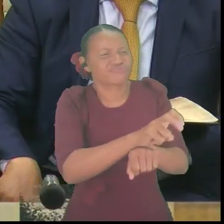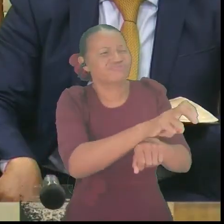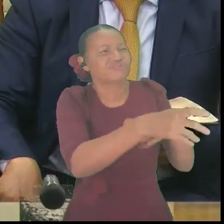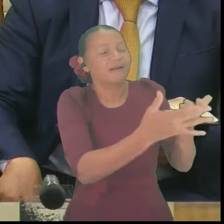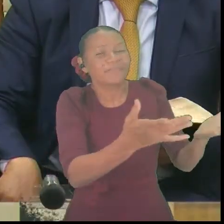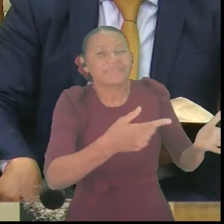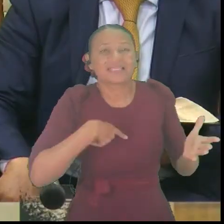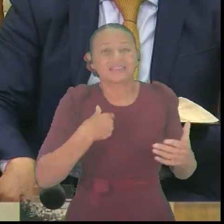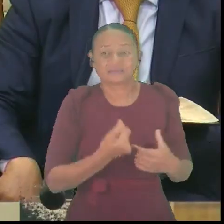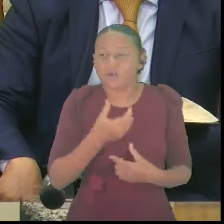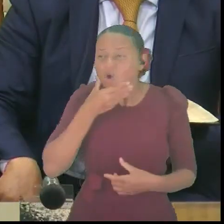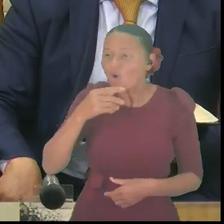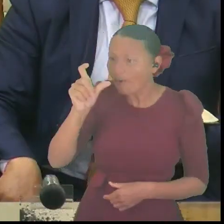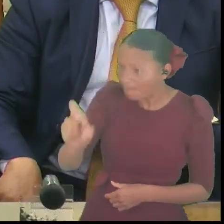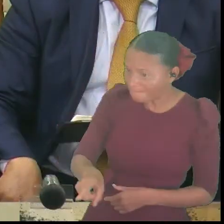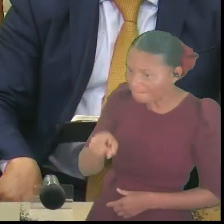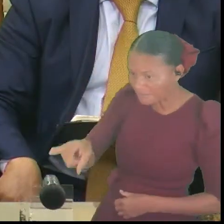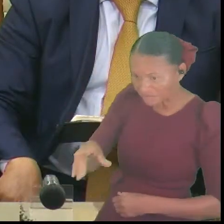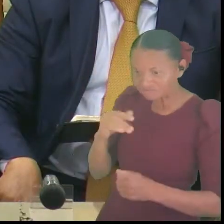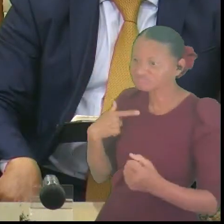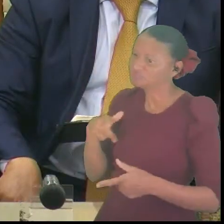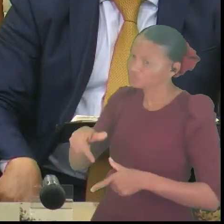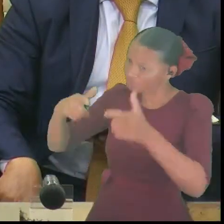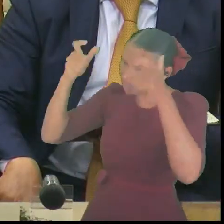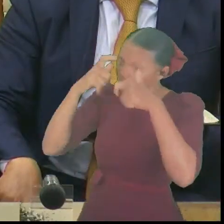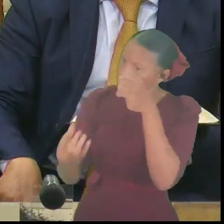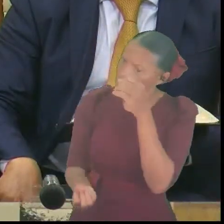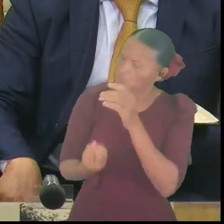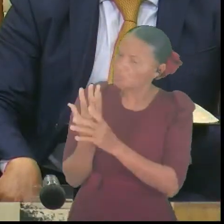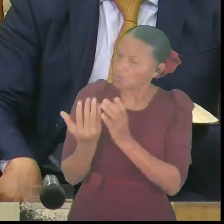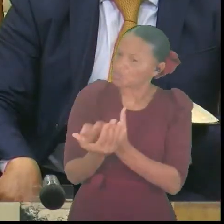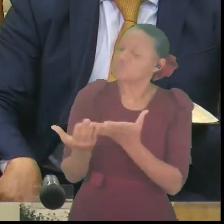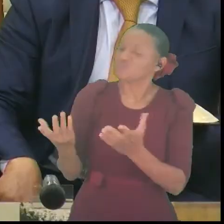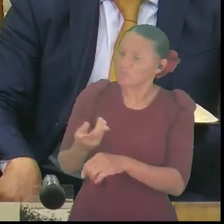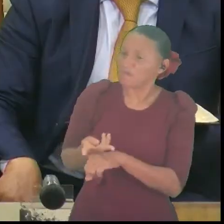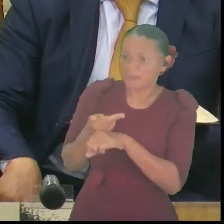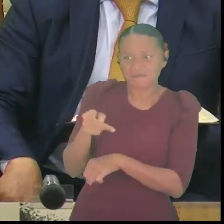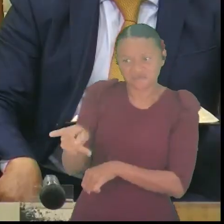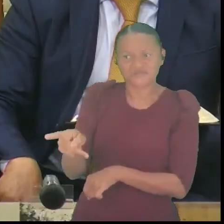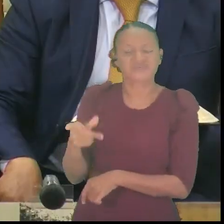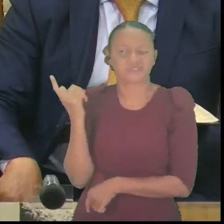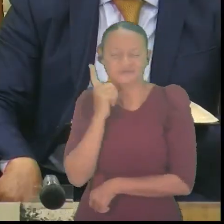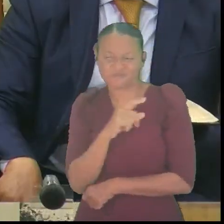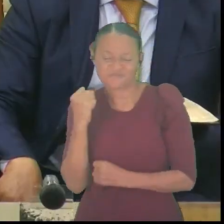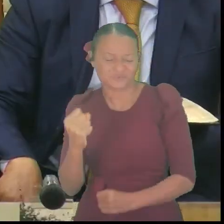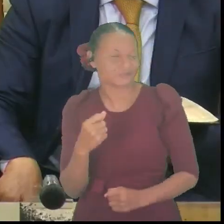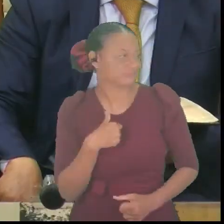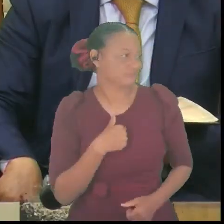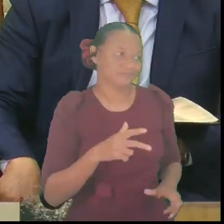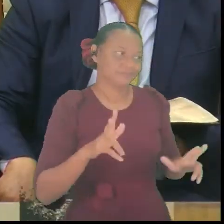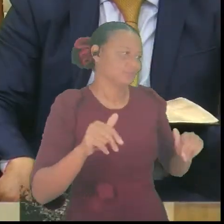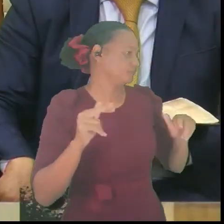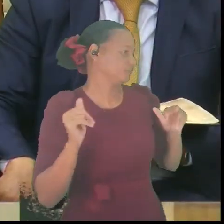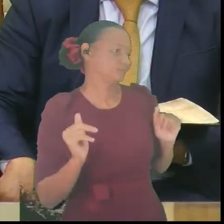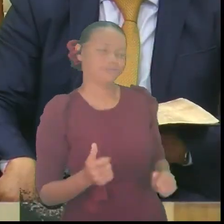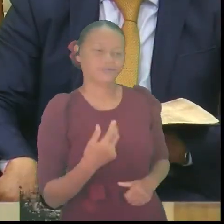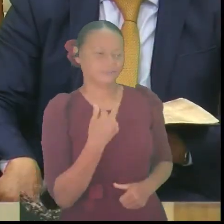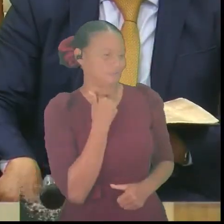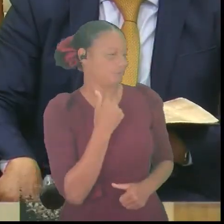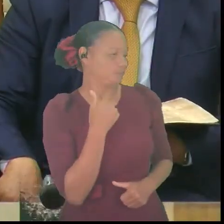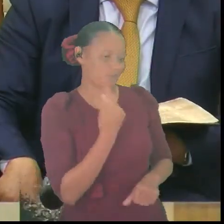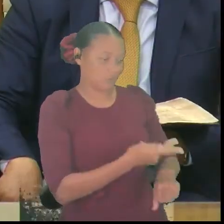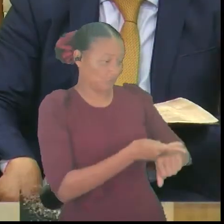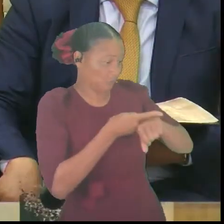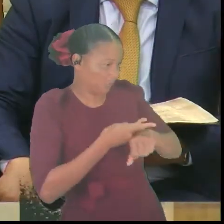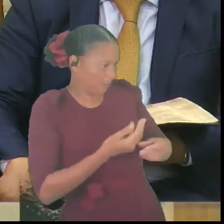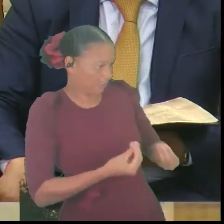homem para dar o título e diz: você, a coroa da criação, é o que existe mais forte. O homem disse: eu nunca vou poder receber esse